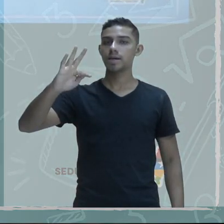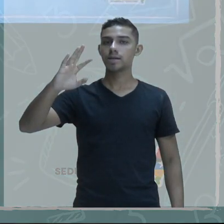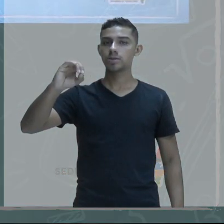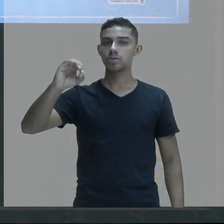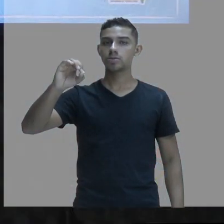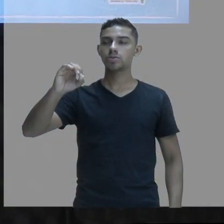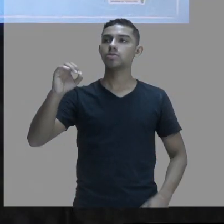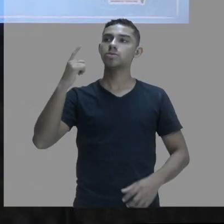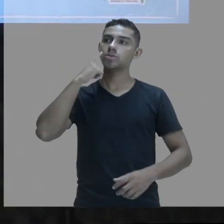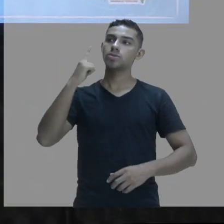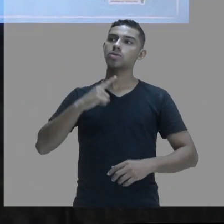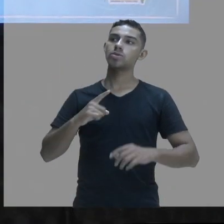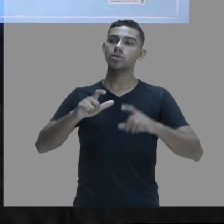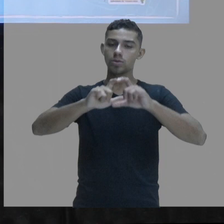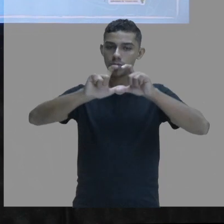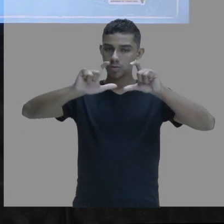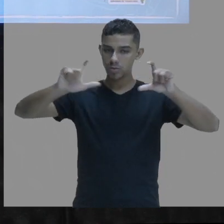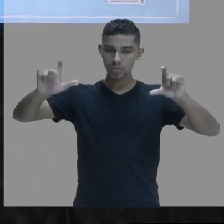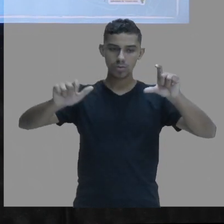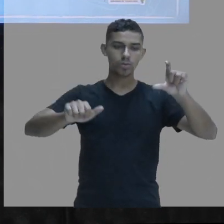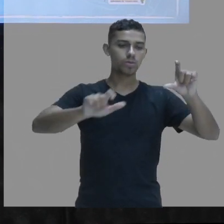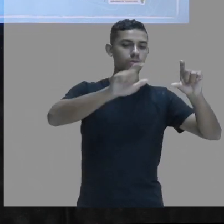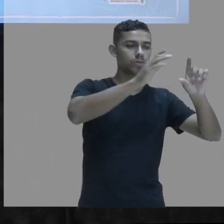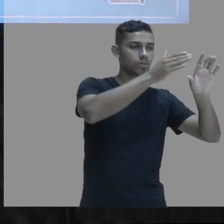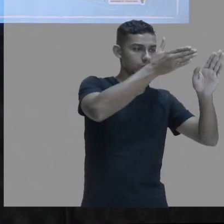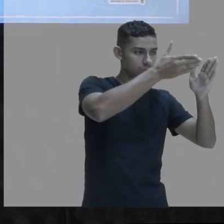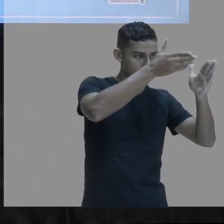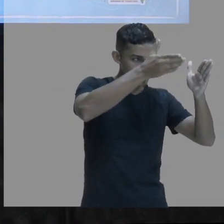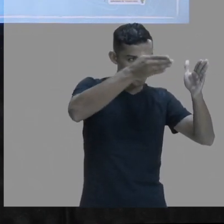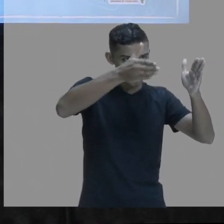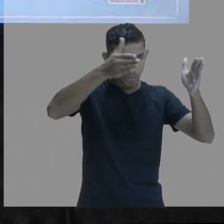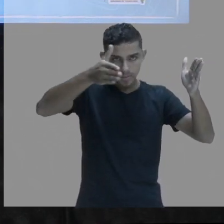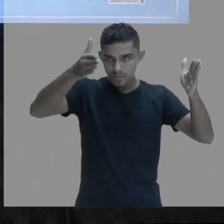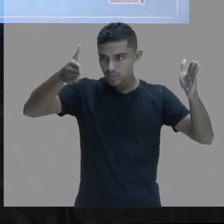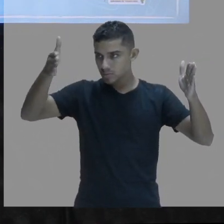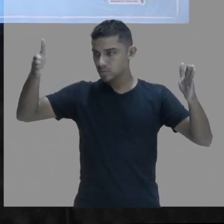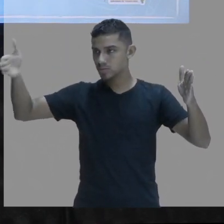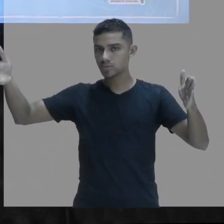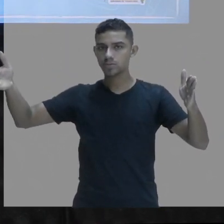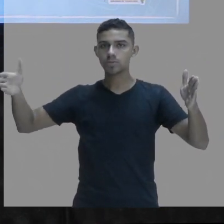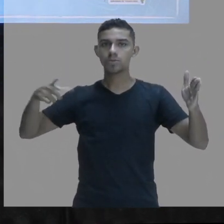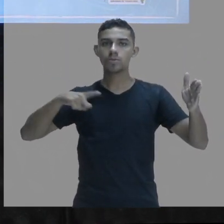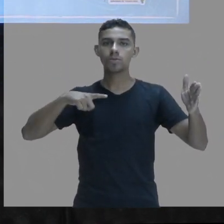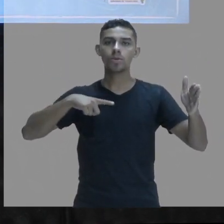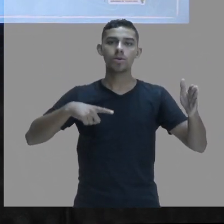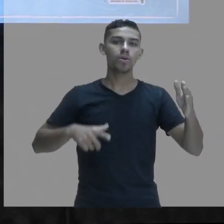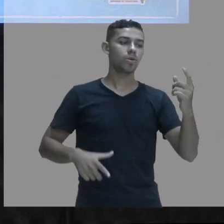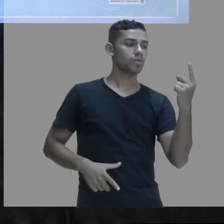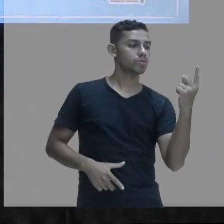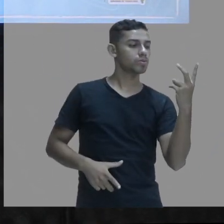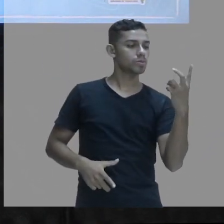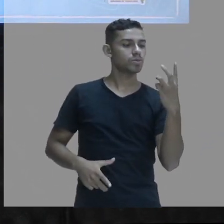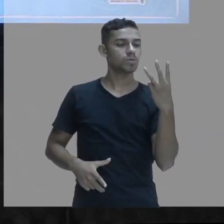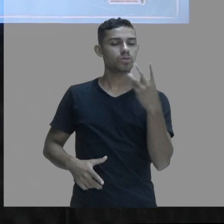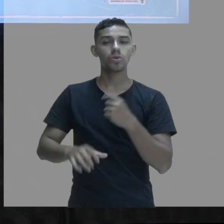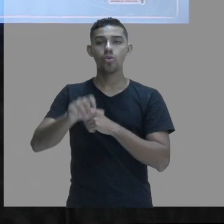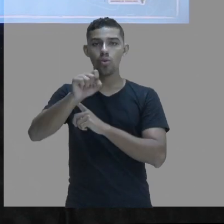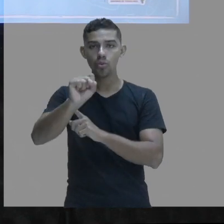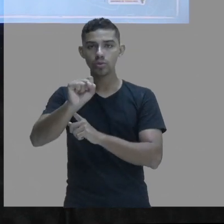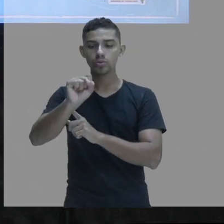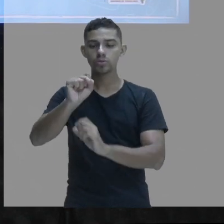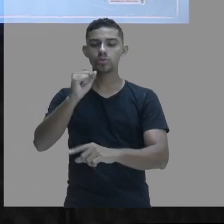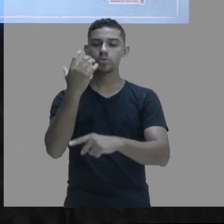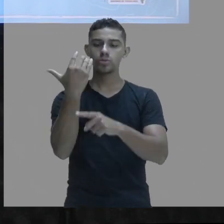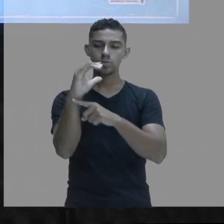destacar, se a gente pegasse a sequência aqui linear, nós teríamos 8 carbonos. Mas